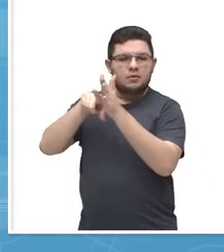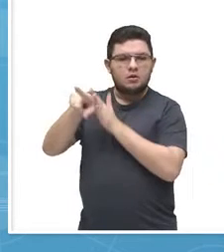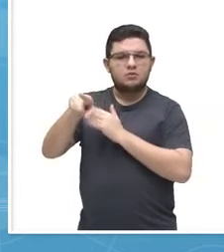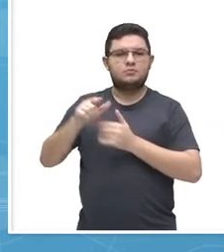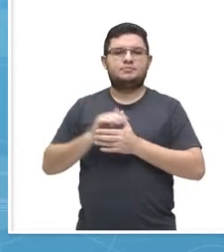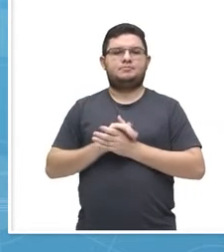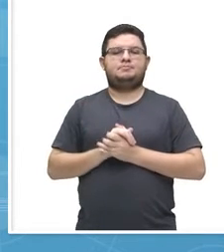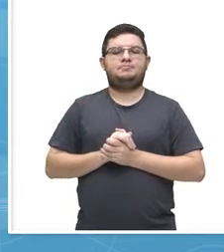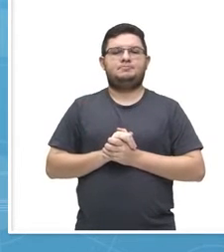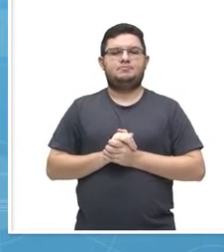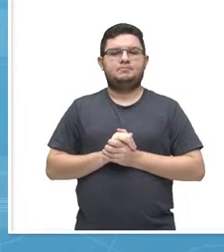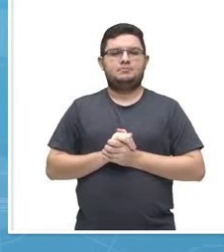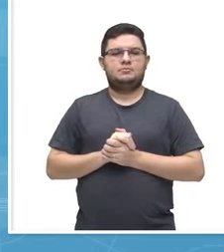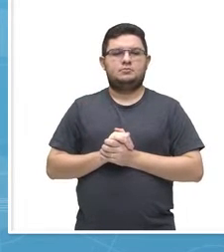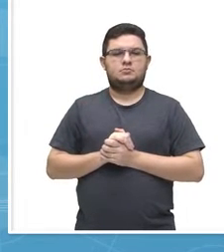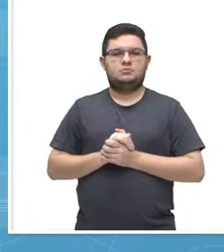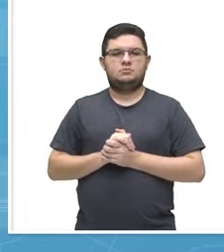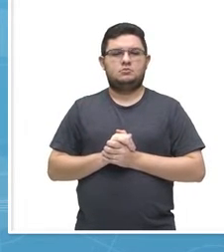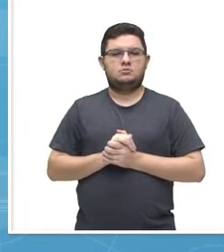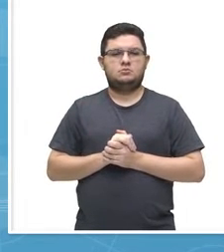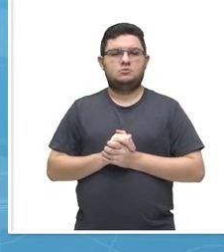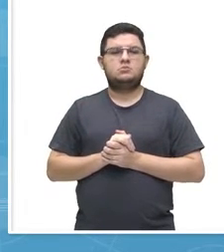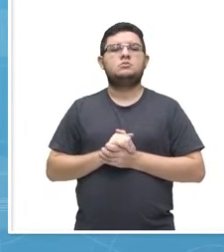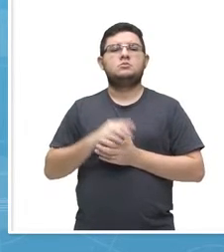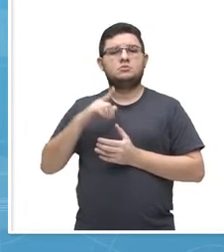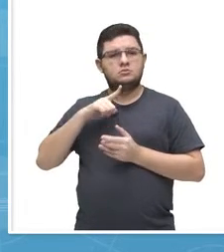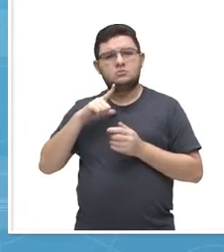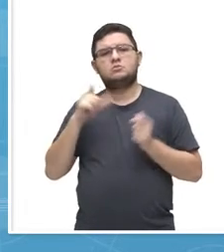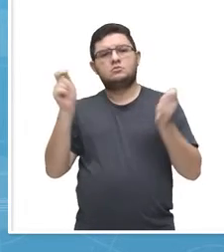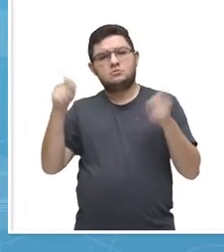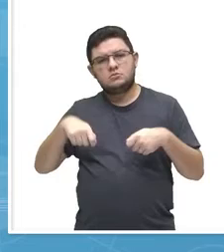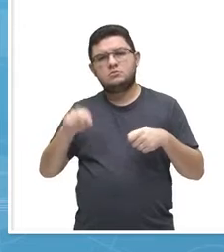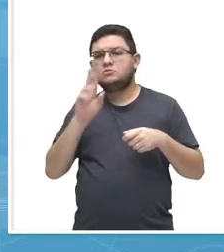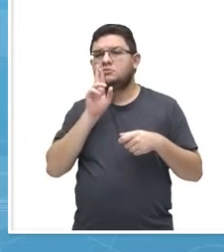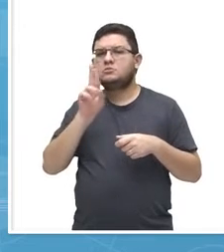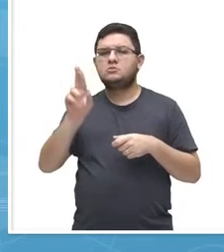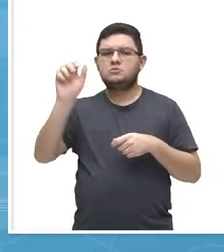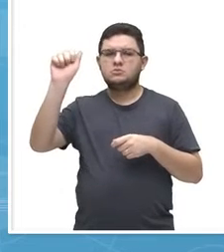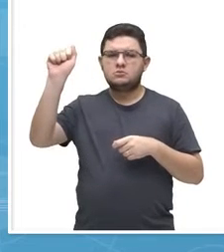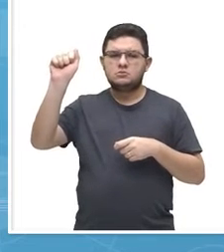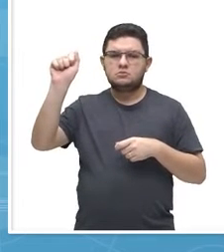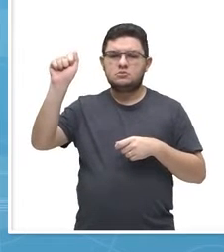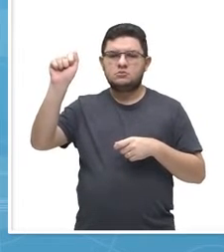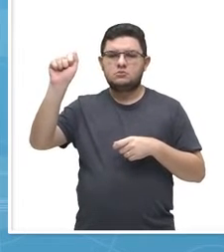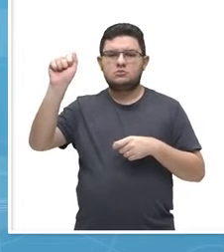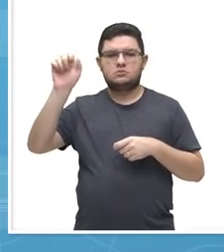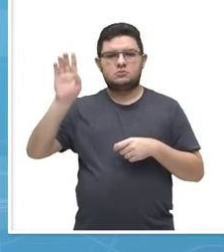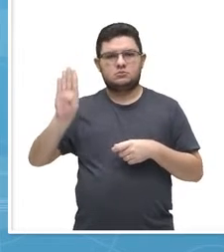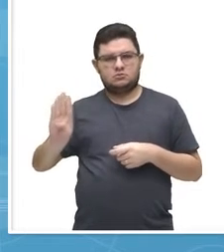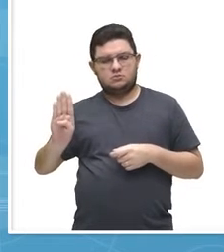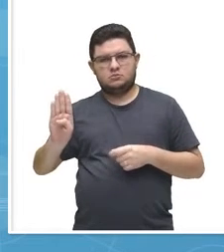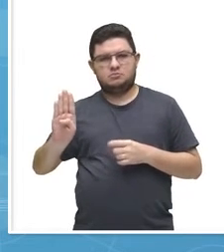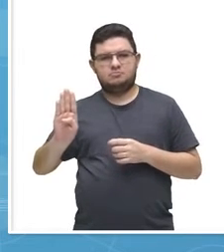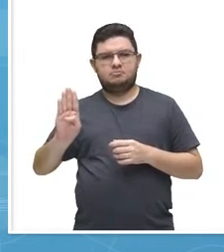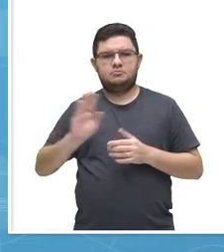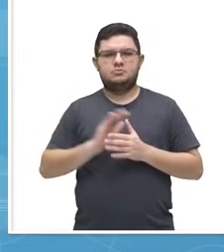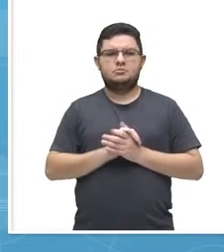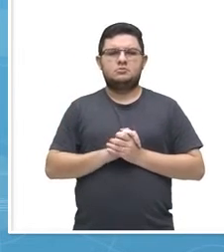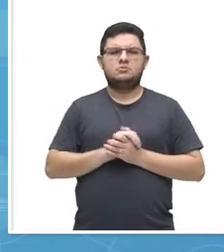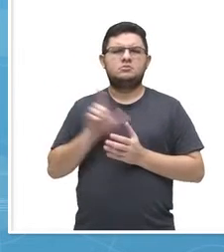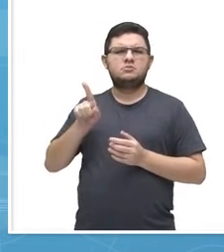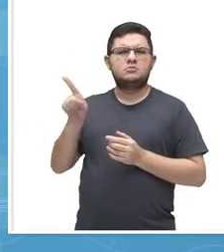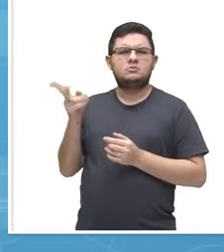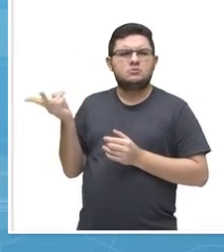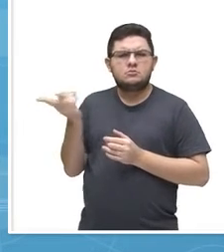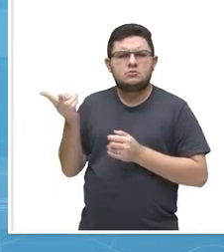Victoria doing? Tem duas respostas sobre isso. They are having coffee or they are doing yoga. O que elas estão